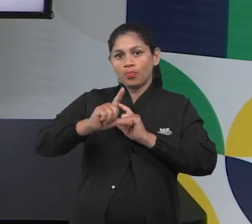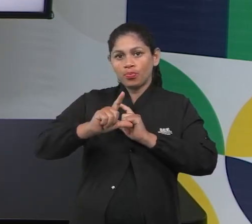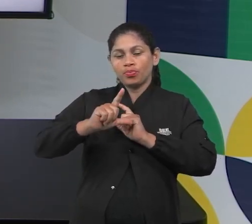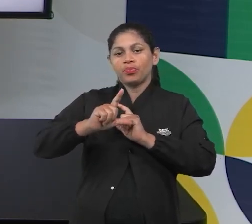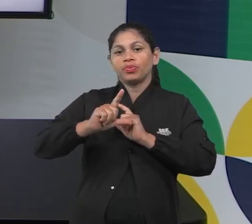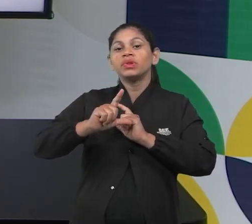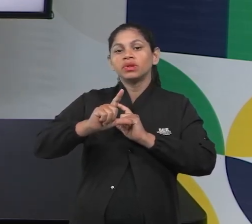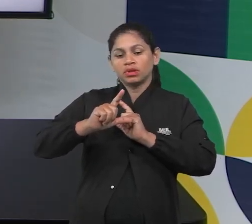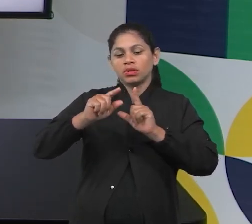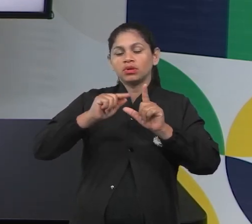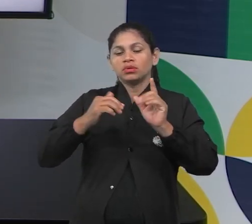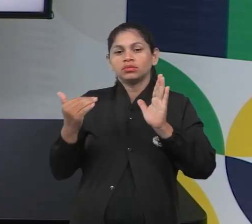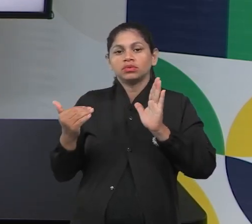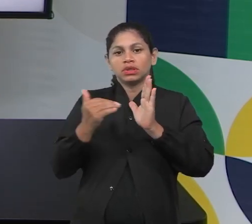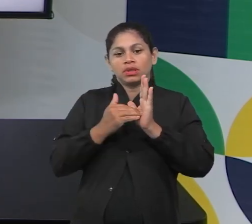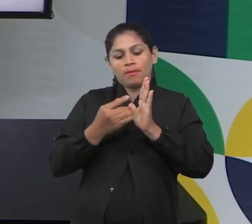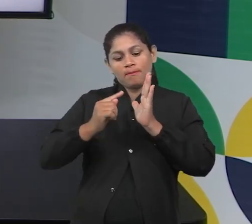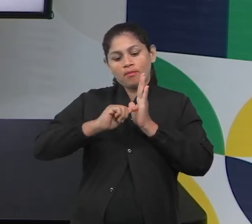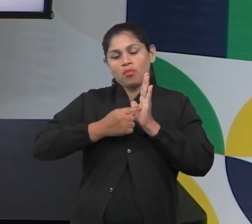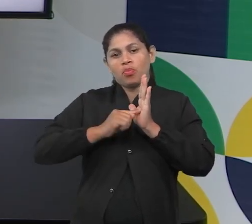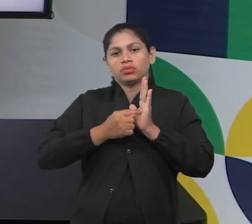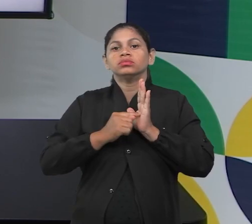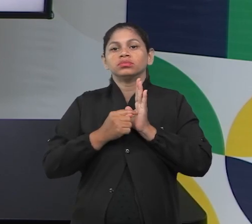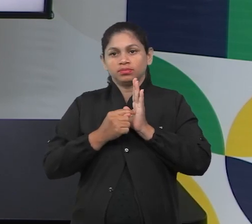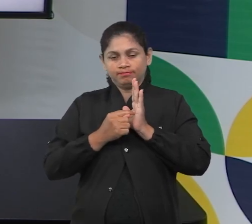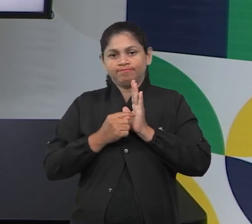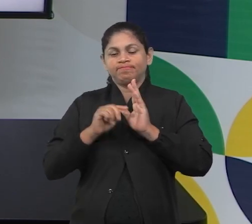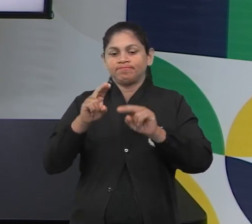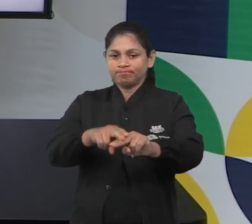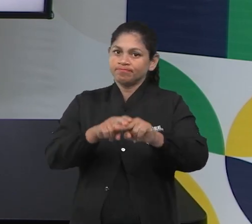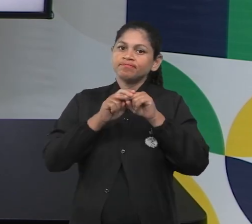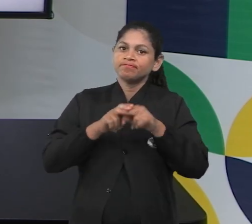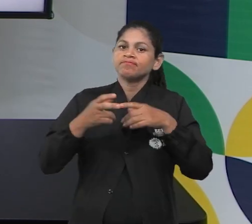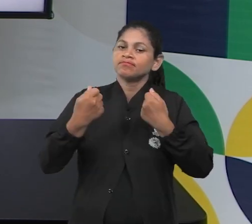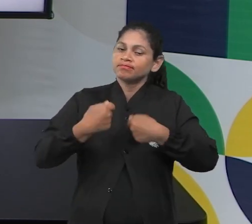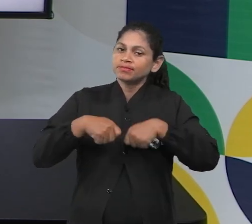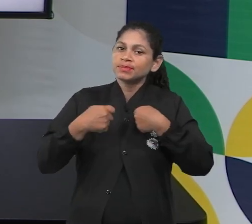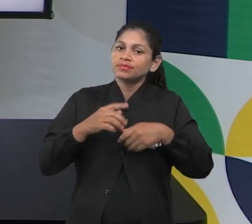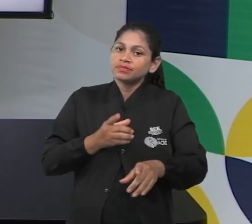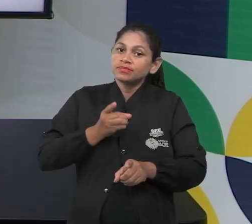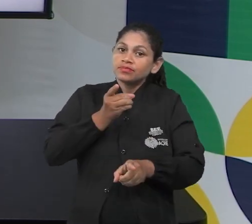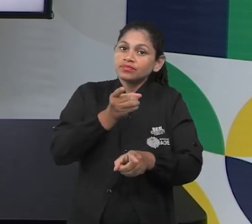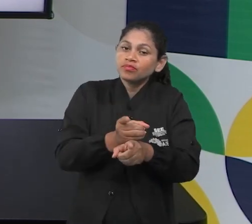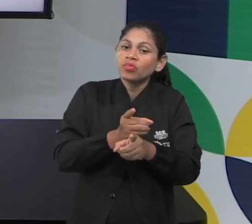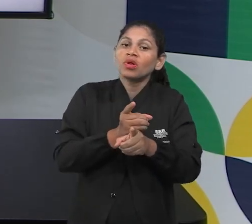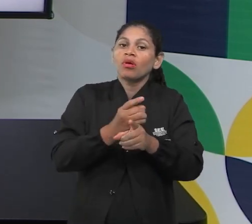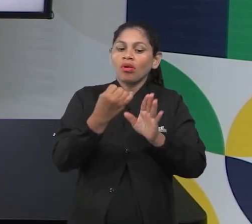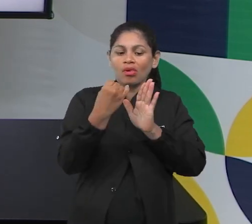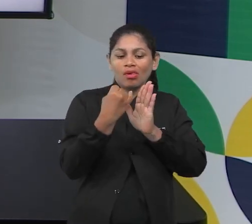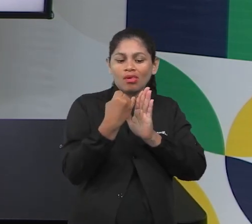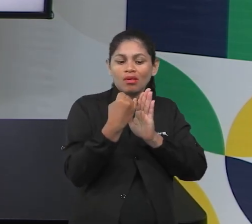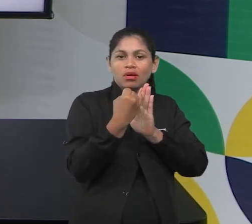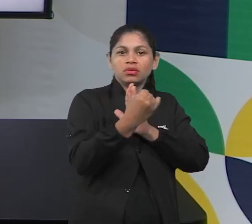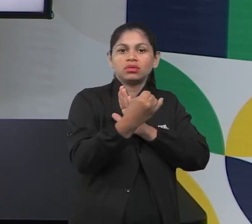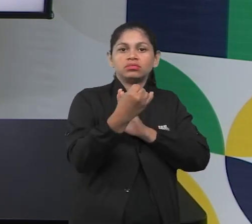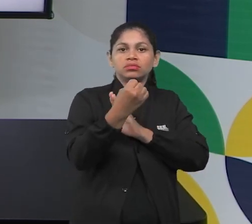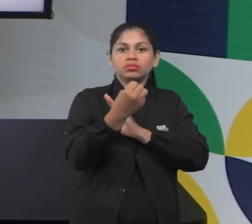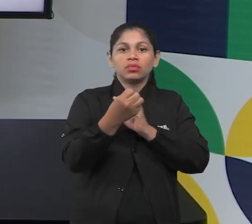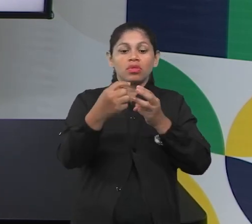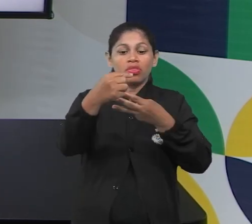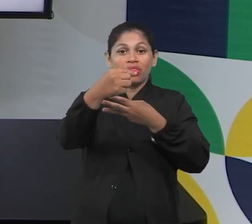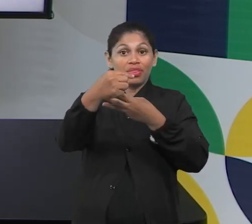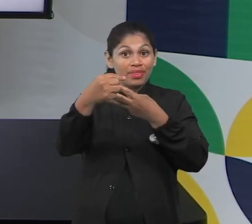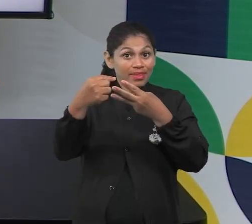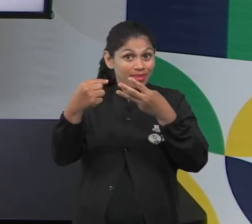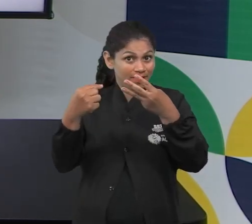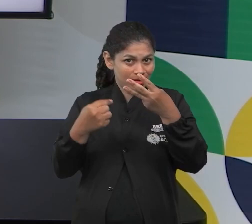a introdução vai ter 3 períodos. Por isso, eu tenho que encontrar na minha introdução 3 pontos. Bora ver